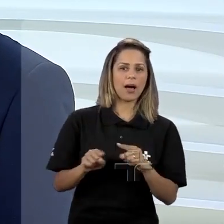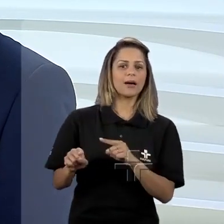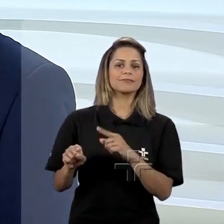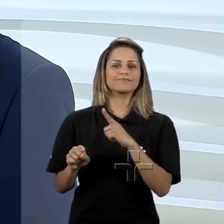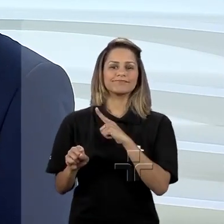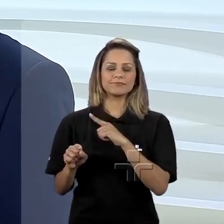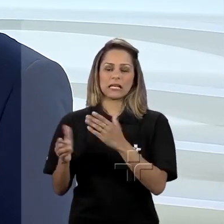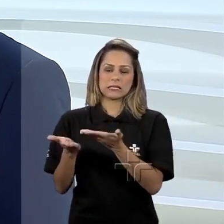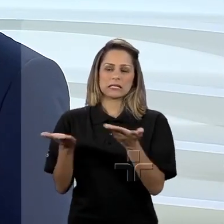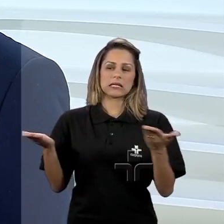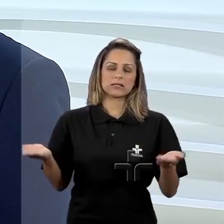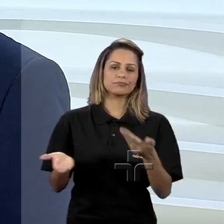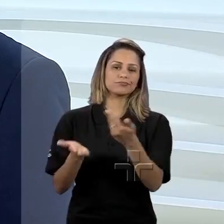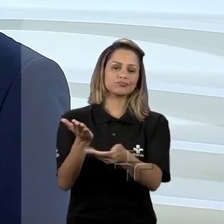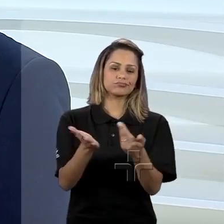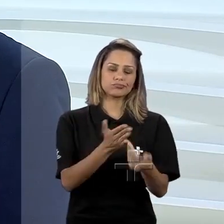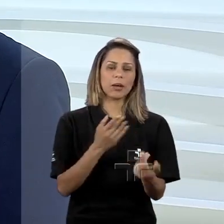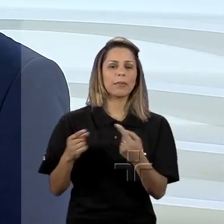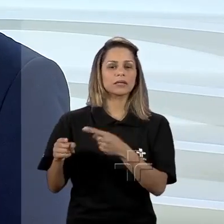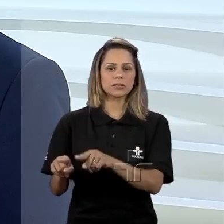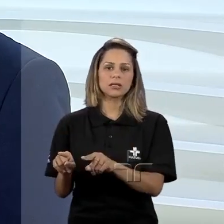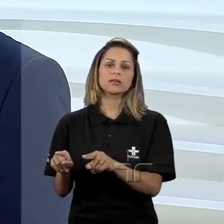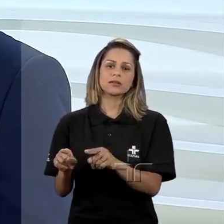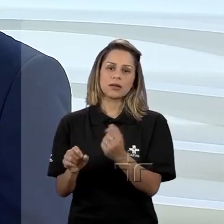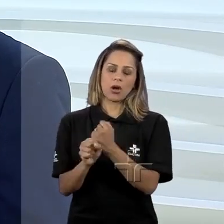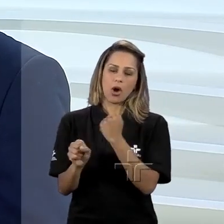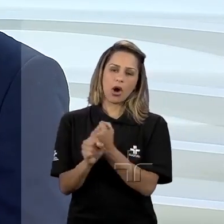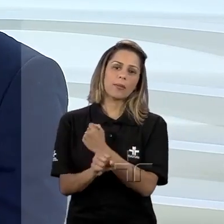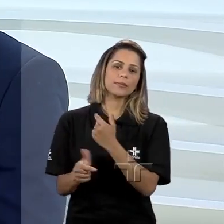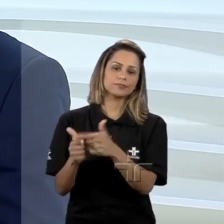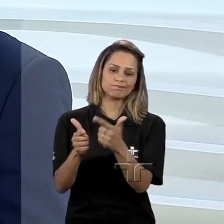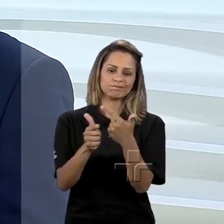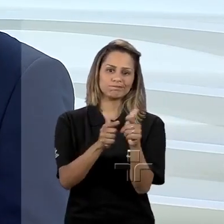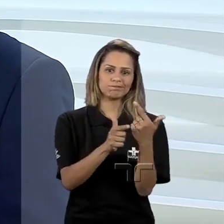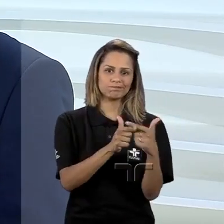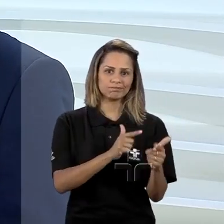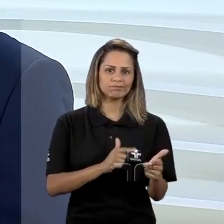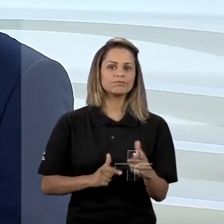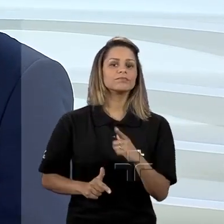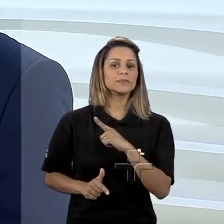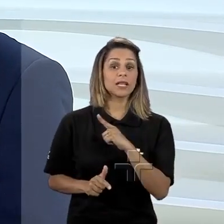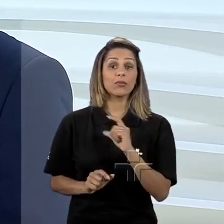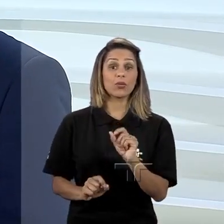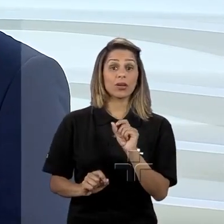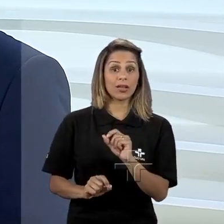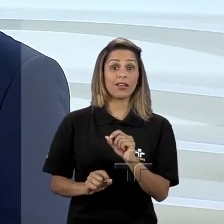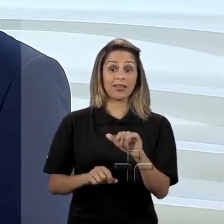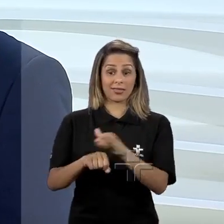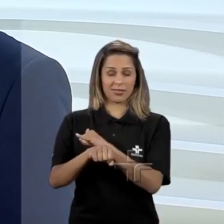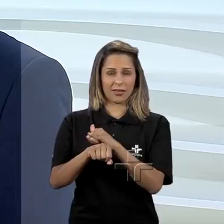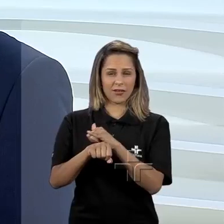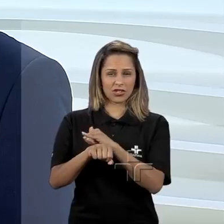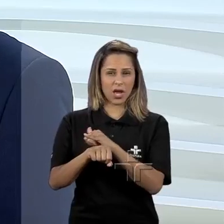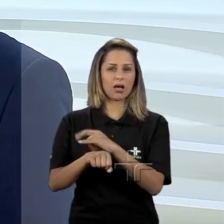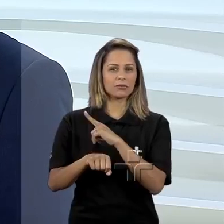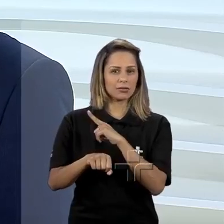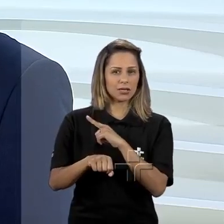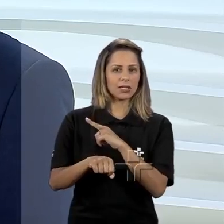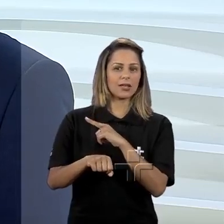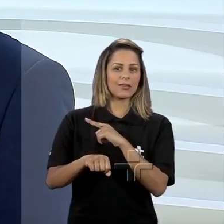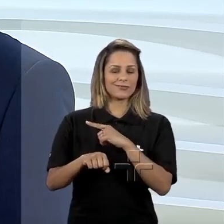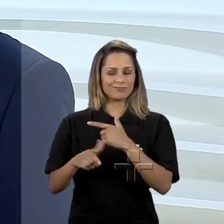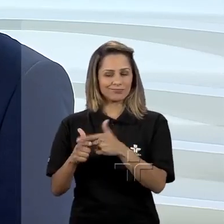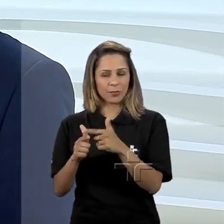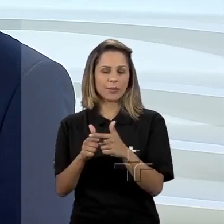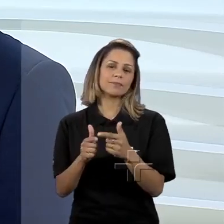seja para as obras, seja para a exploração do metrô. Foi um vendaval do Lava Jato e prejudicou. Aliás, não foi só o metrô de São Paulo, outras